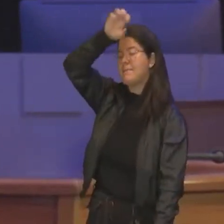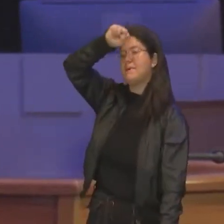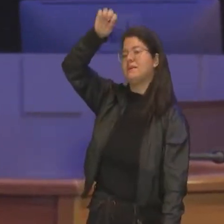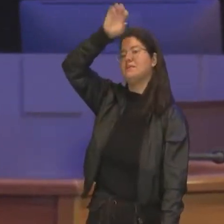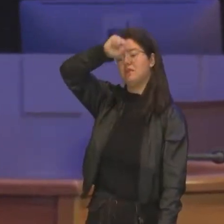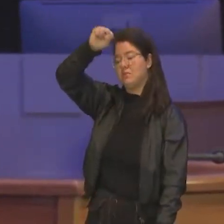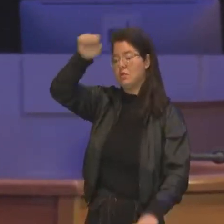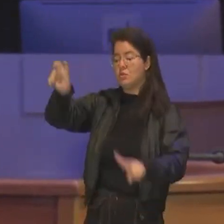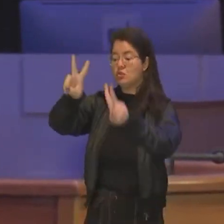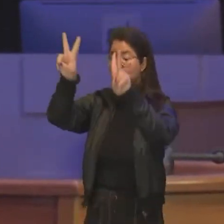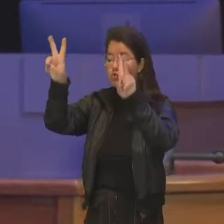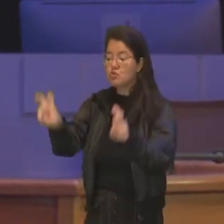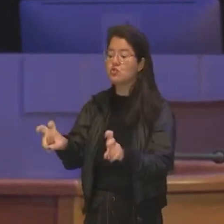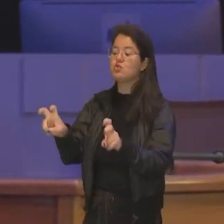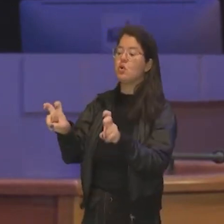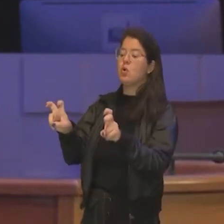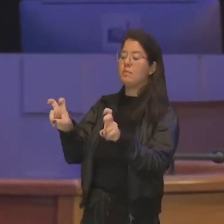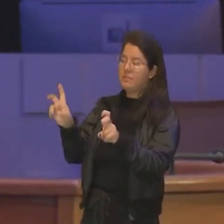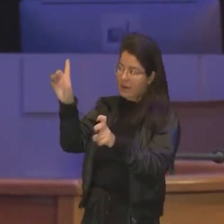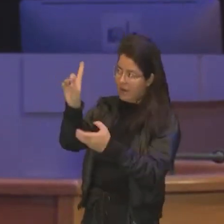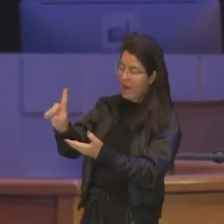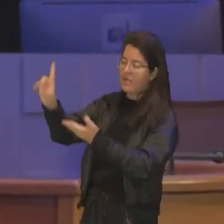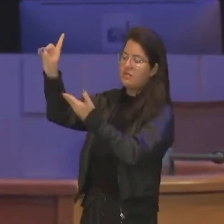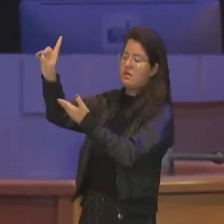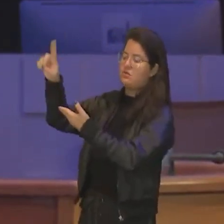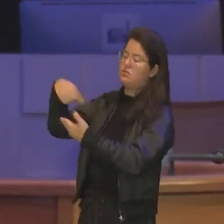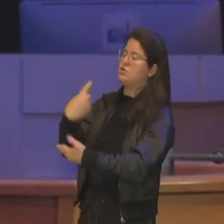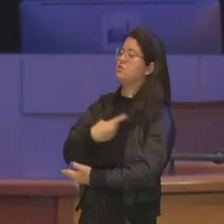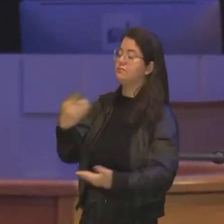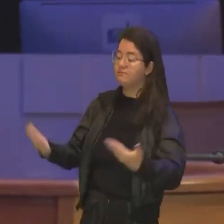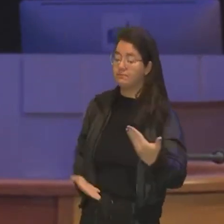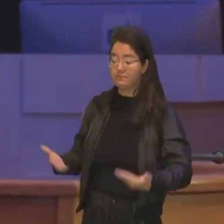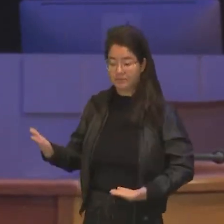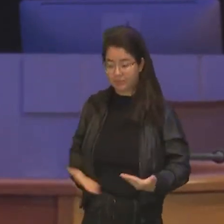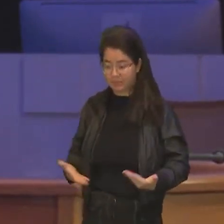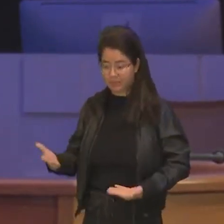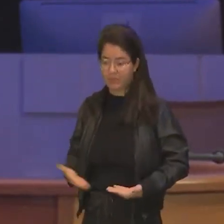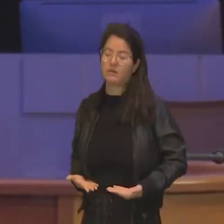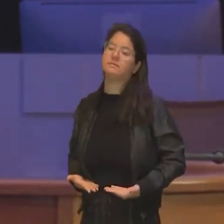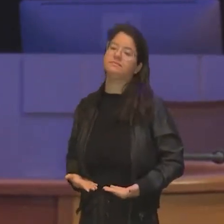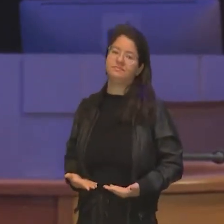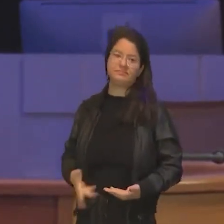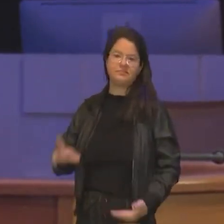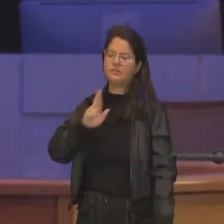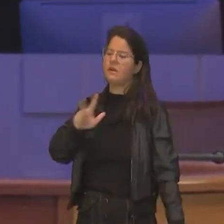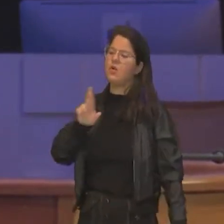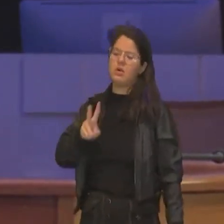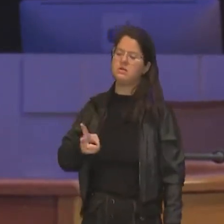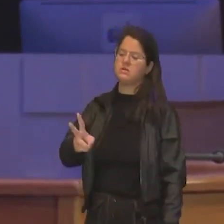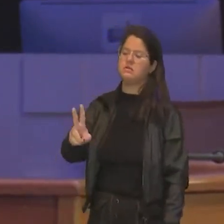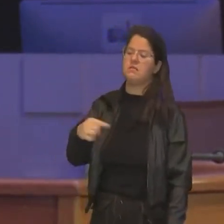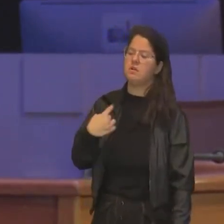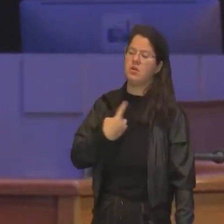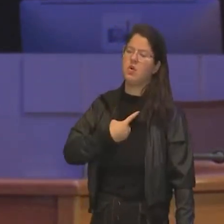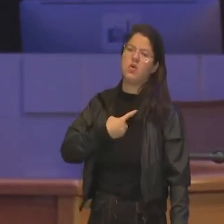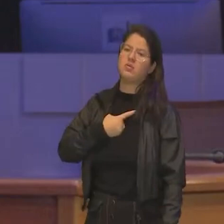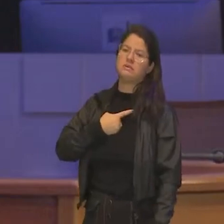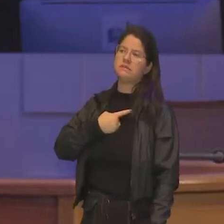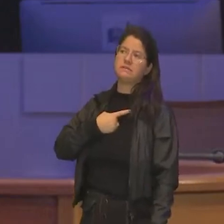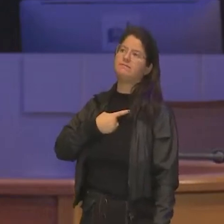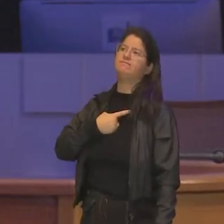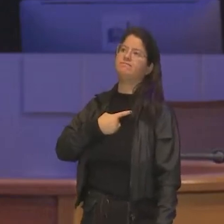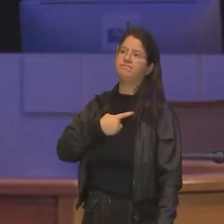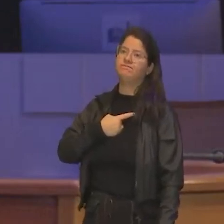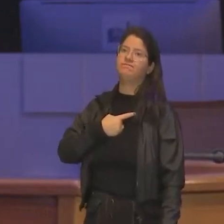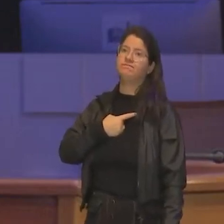a respeito daquele a quem nós servimos. E nem sempre nós amamos a quem servimos.